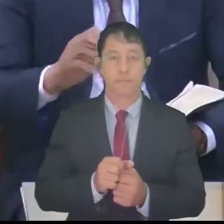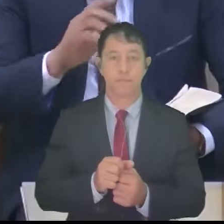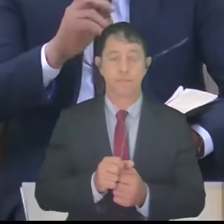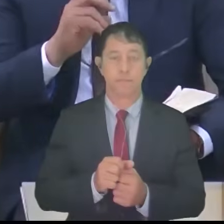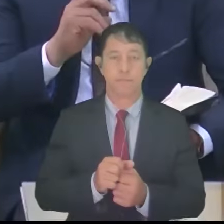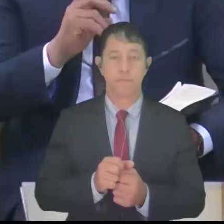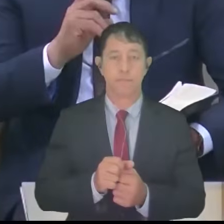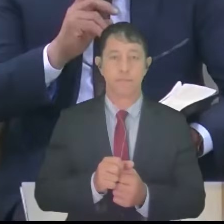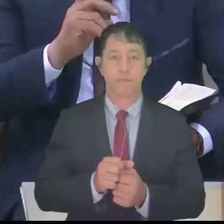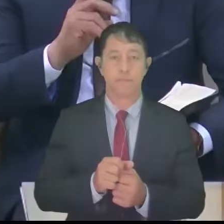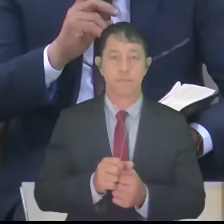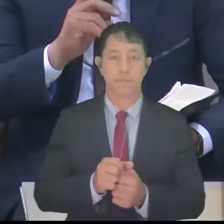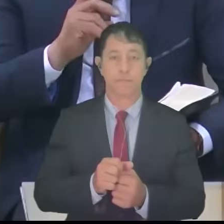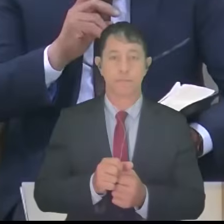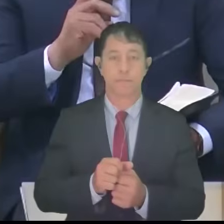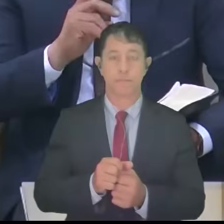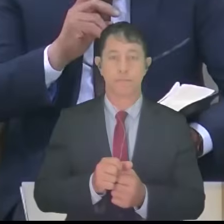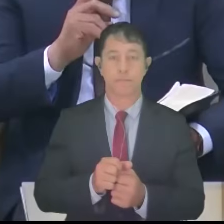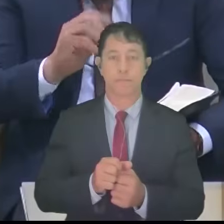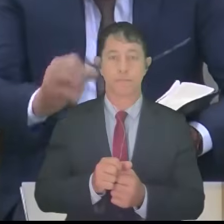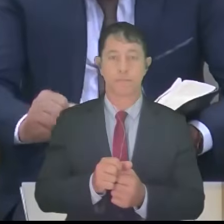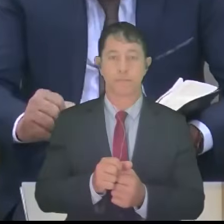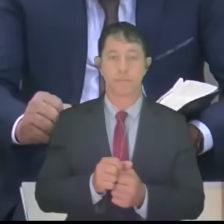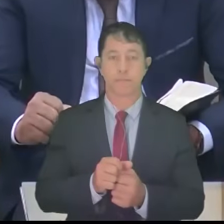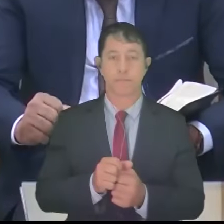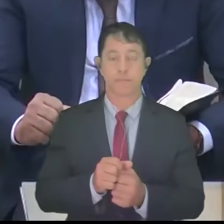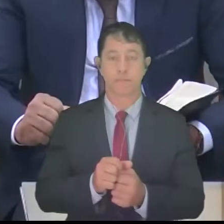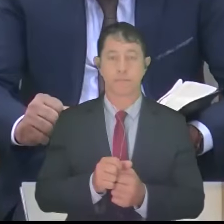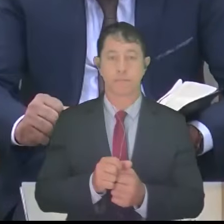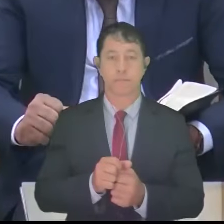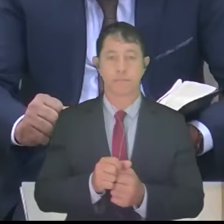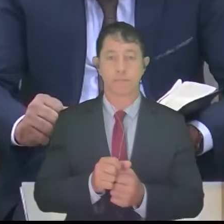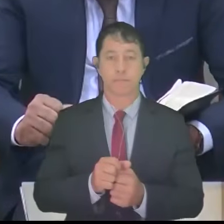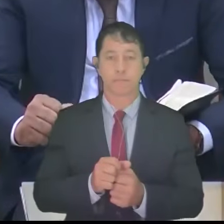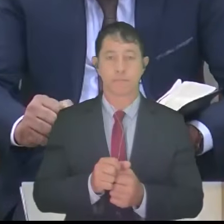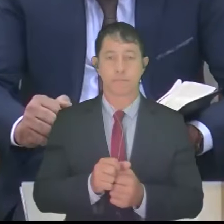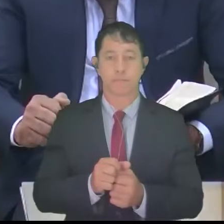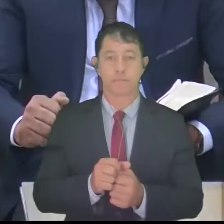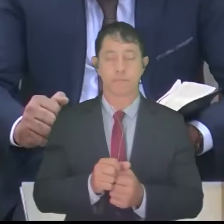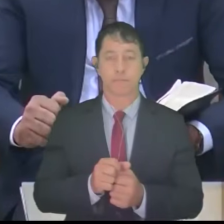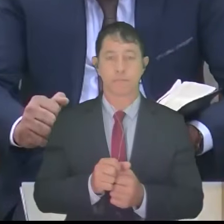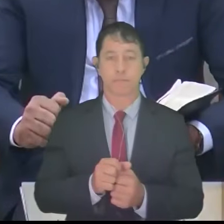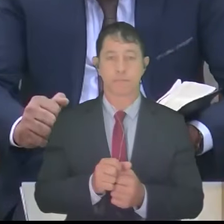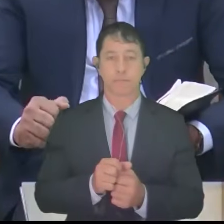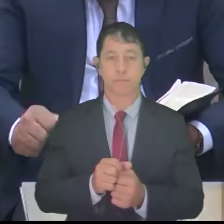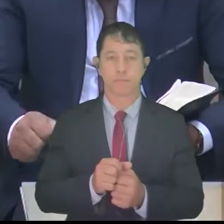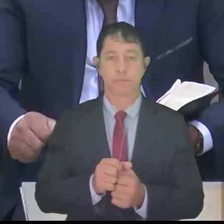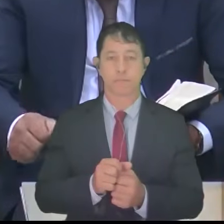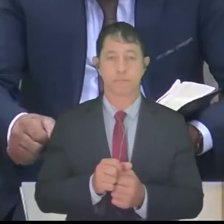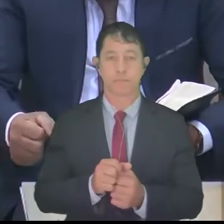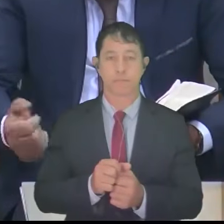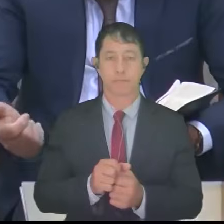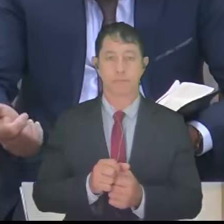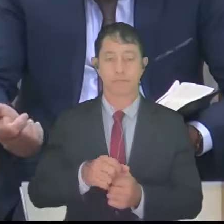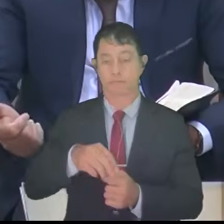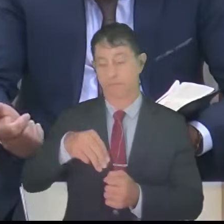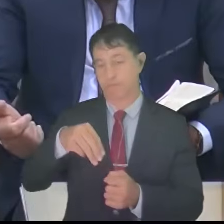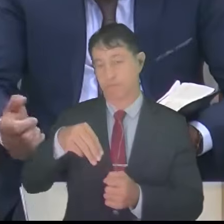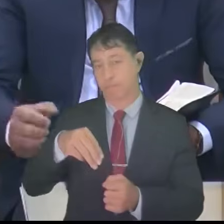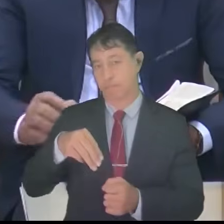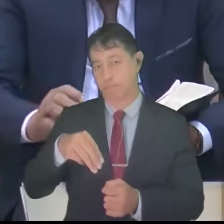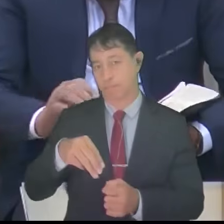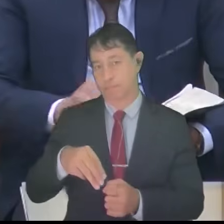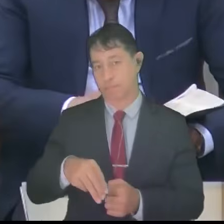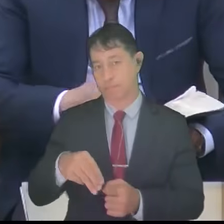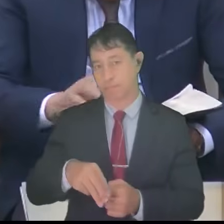devocional, Evangelho segundo escreveu o evangelista São Mateus,